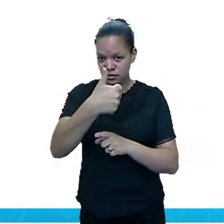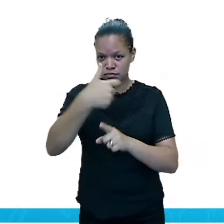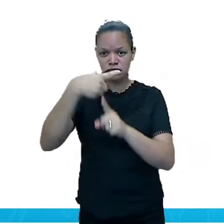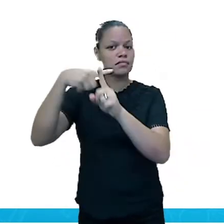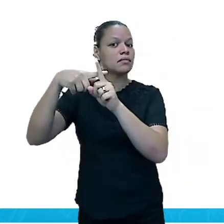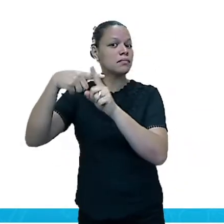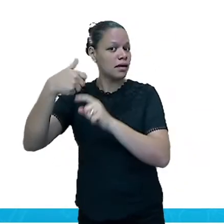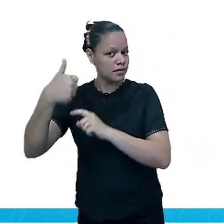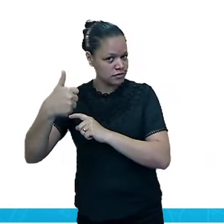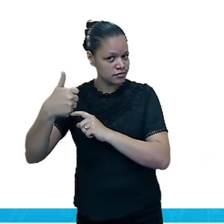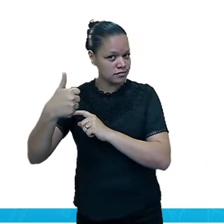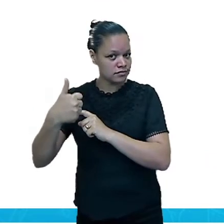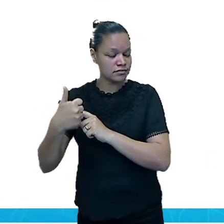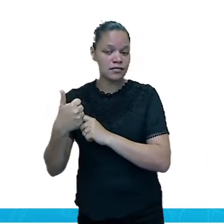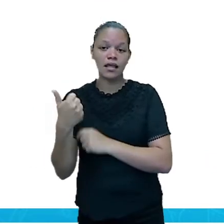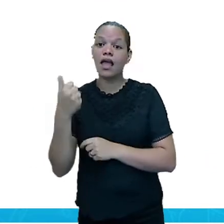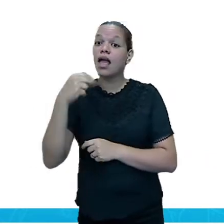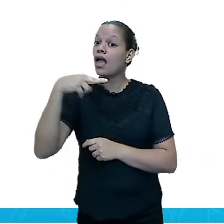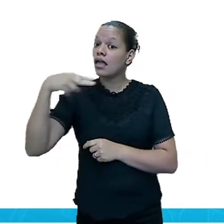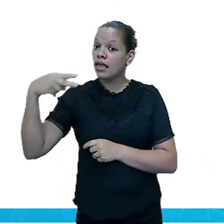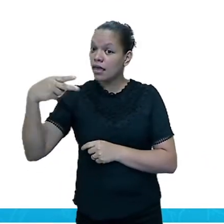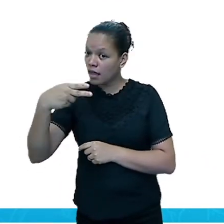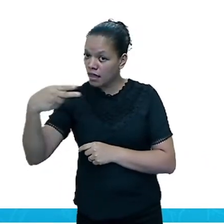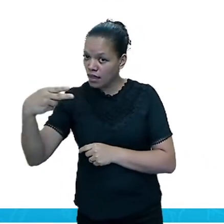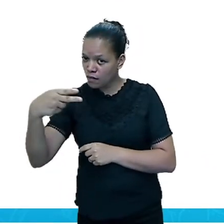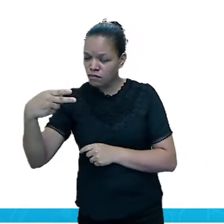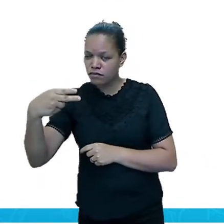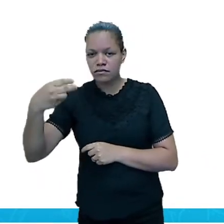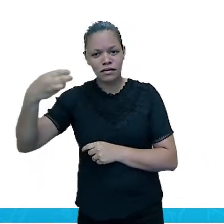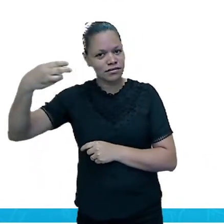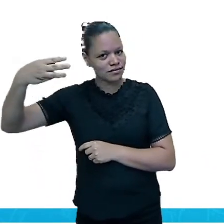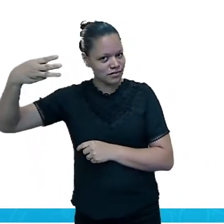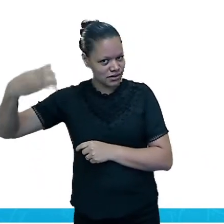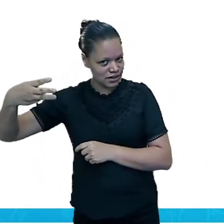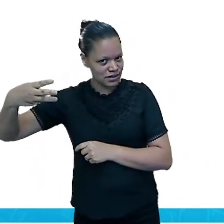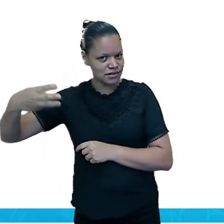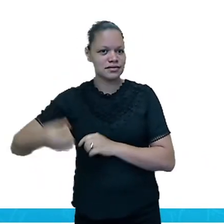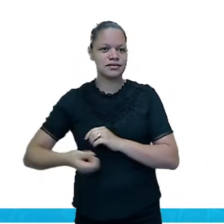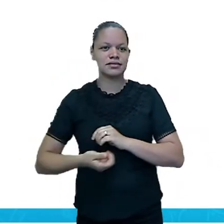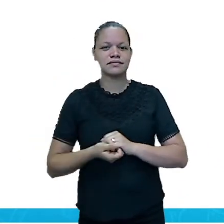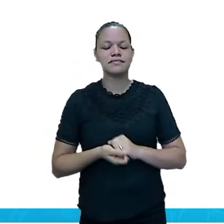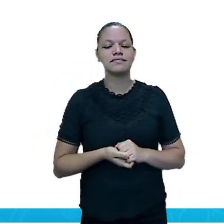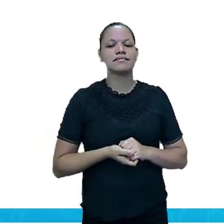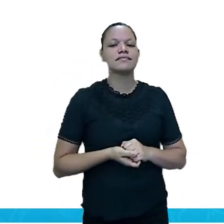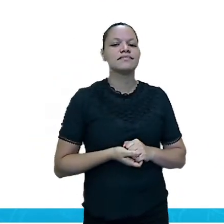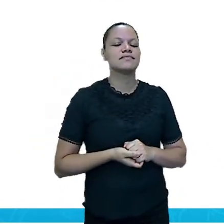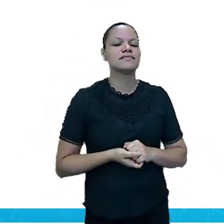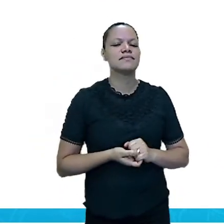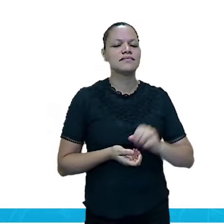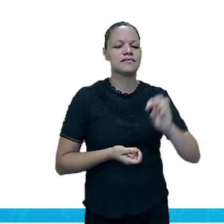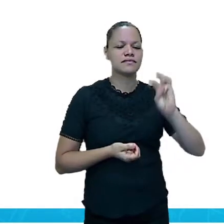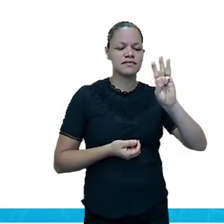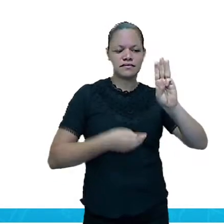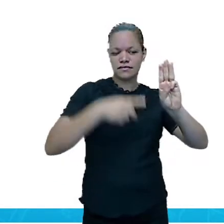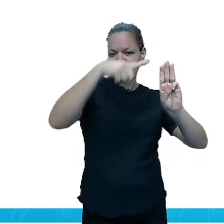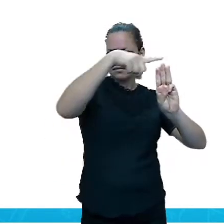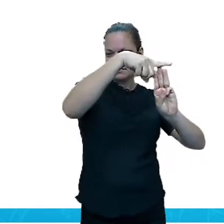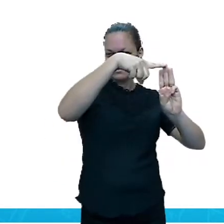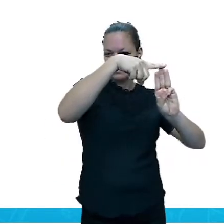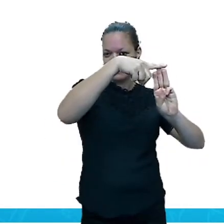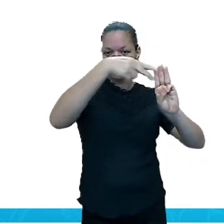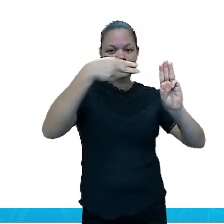número 3. Então, nós temos aqui, ó, 3 letras I, nós formamos o número